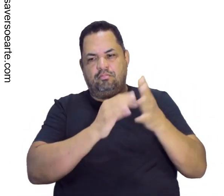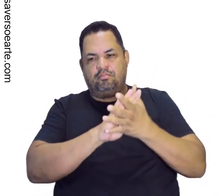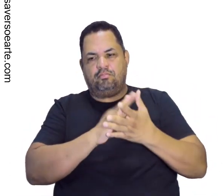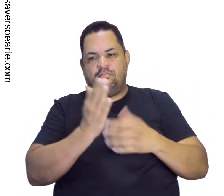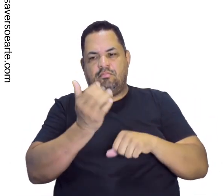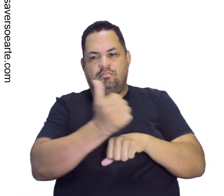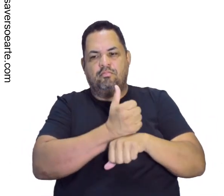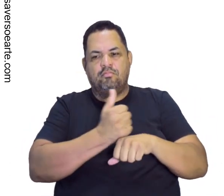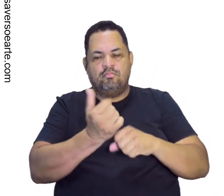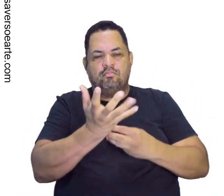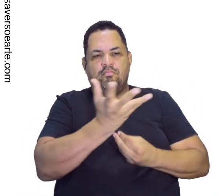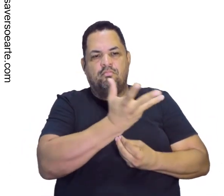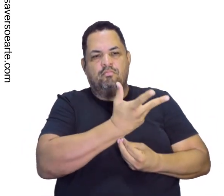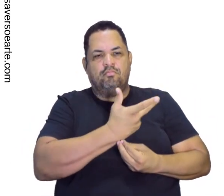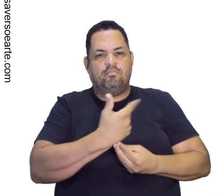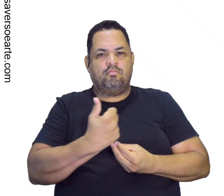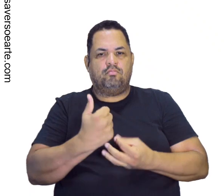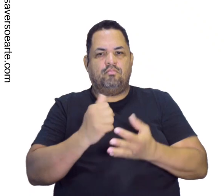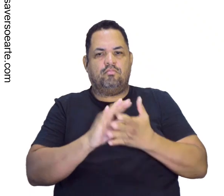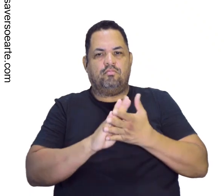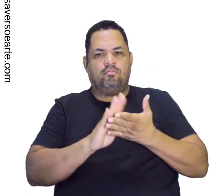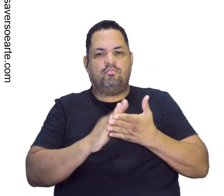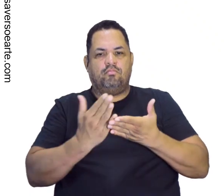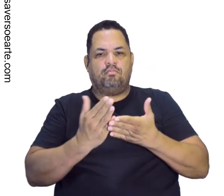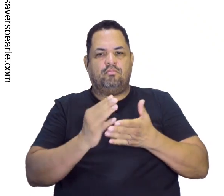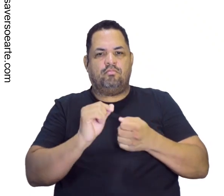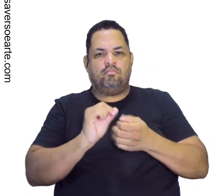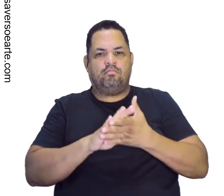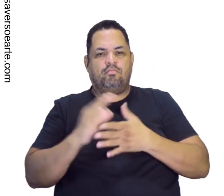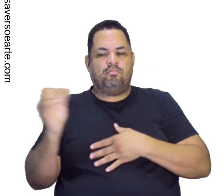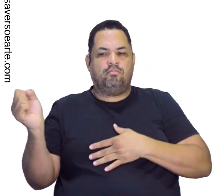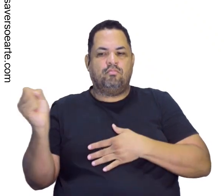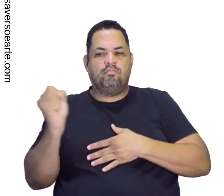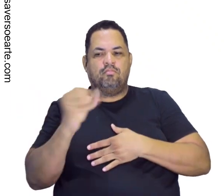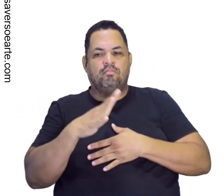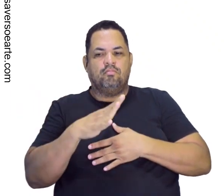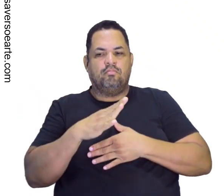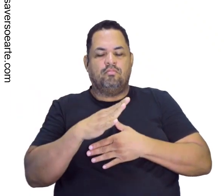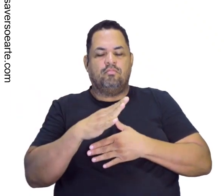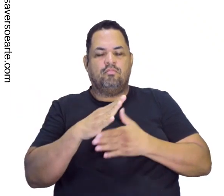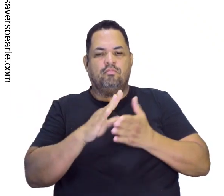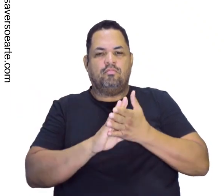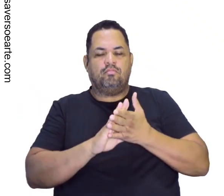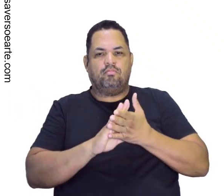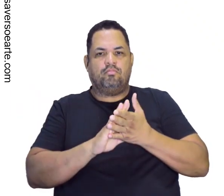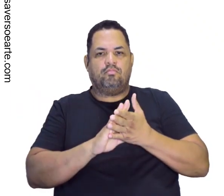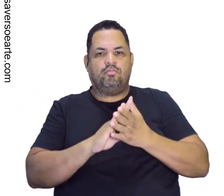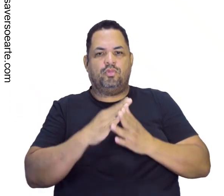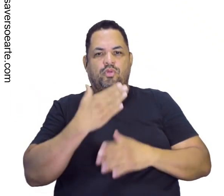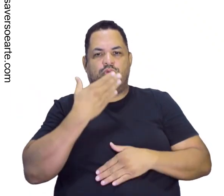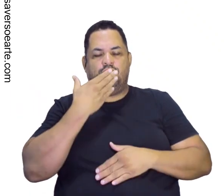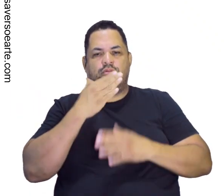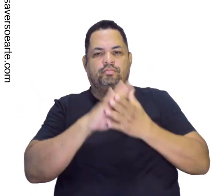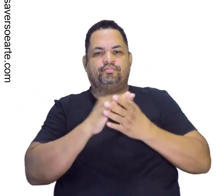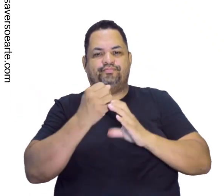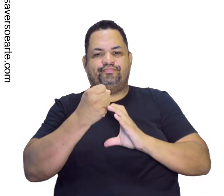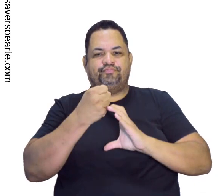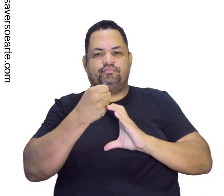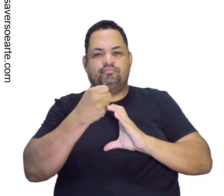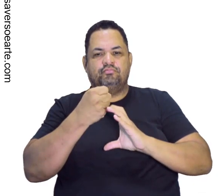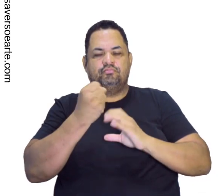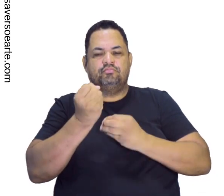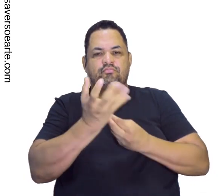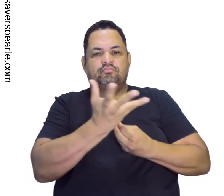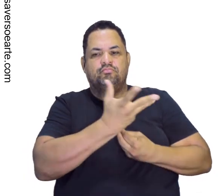artistas eh dedicada a um novo tipo de arte né a arte moderna tá então a semana de arte